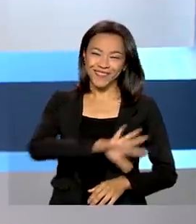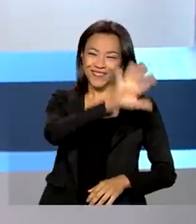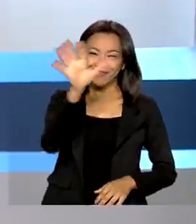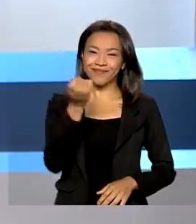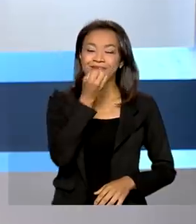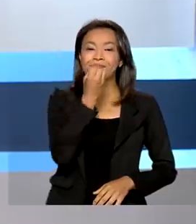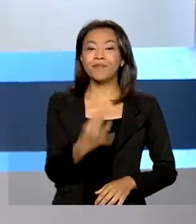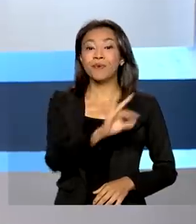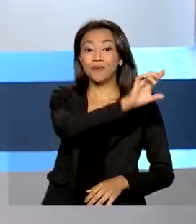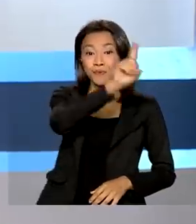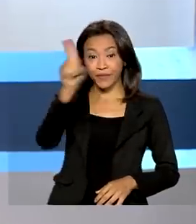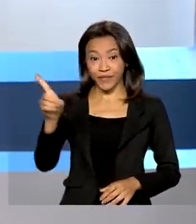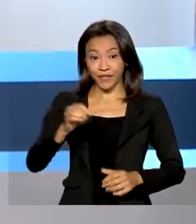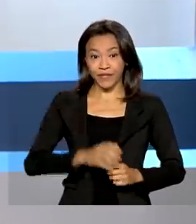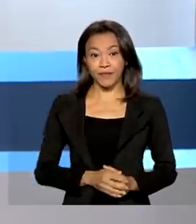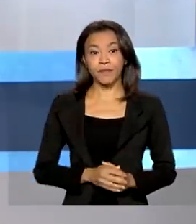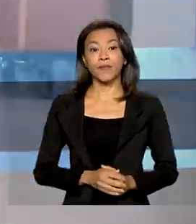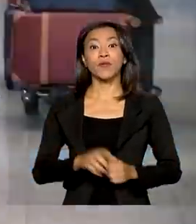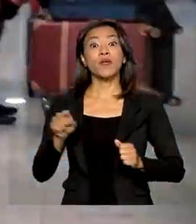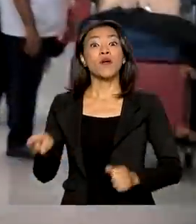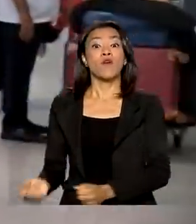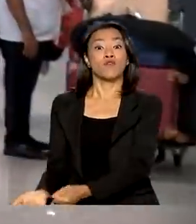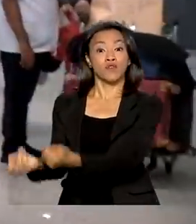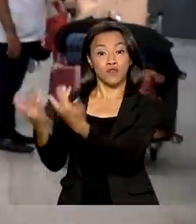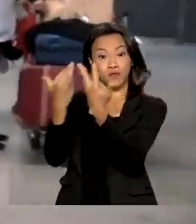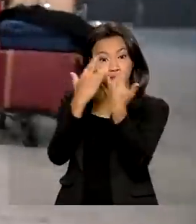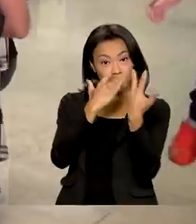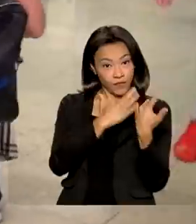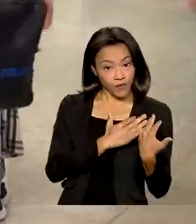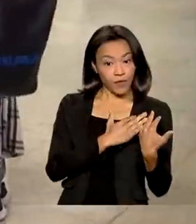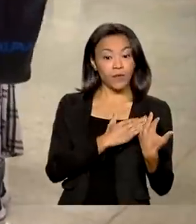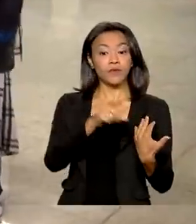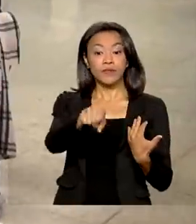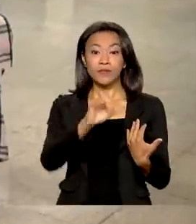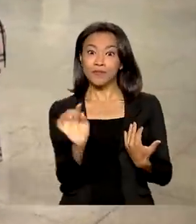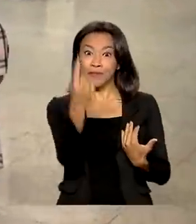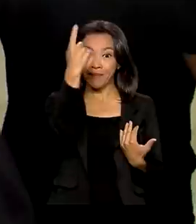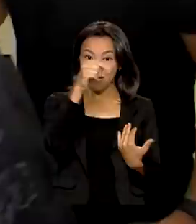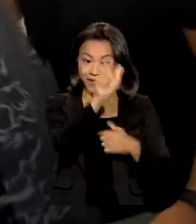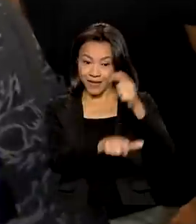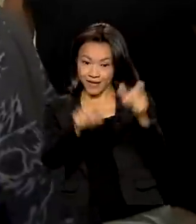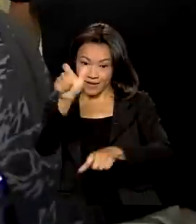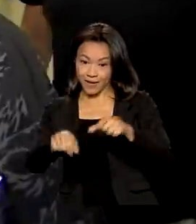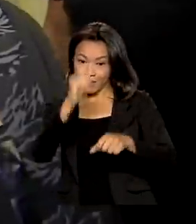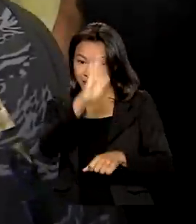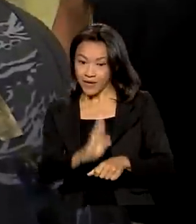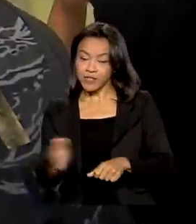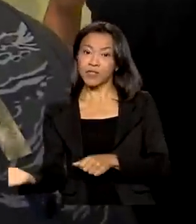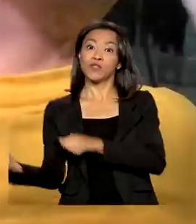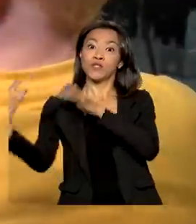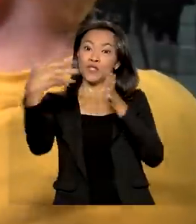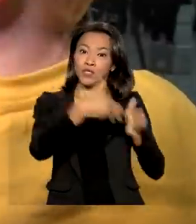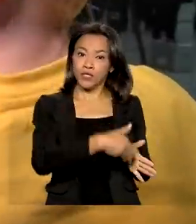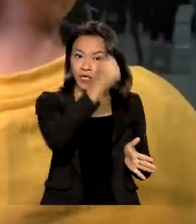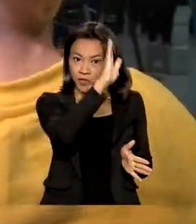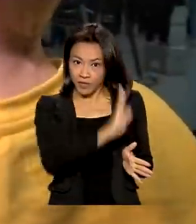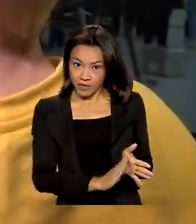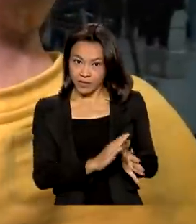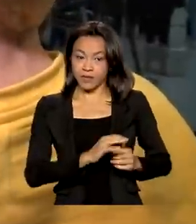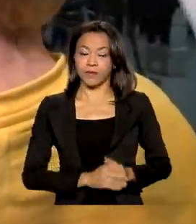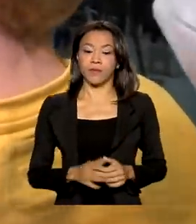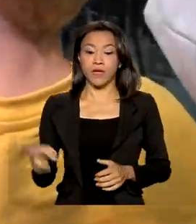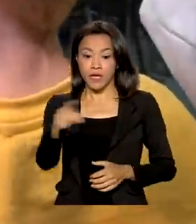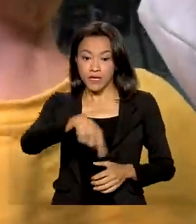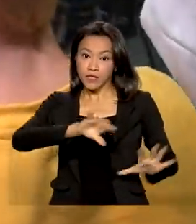Olá, bom dia! De volta à terra natal. Primeiros brasileiros vindos da Ucrânia chegam ao Brasil.